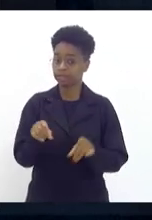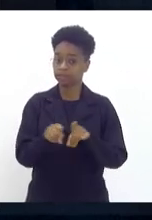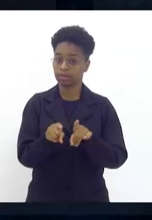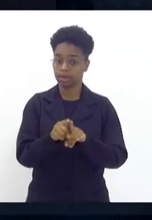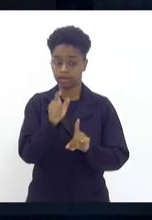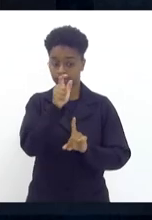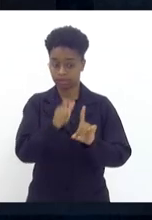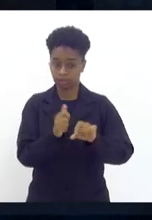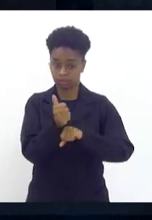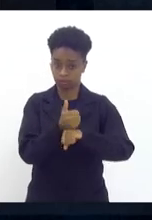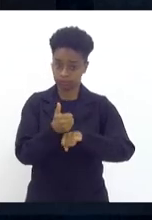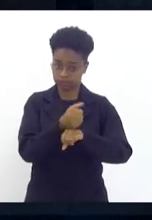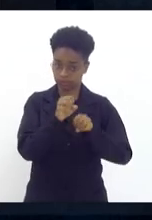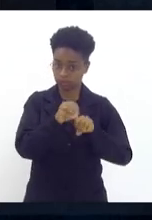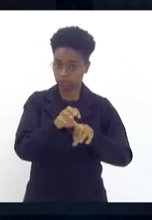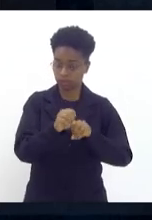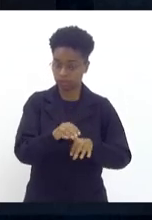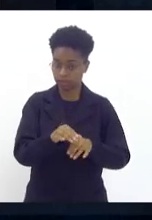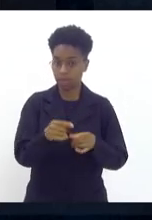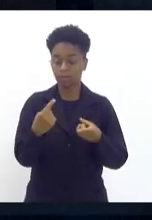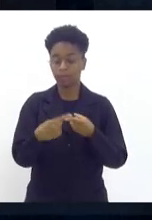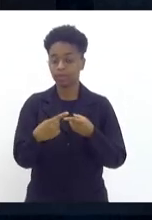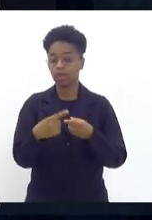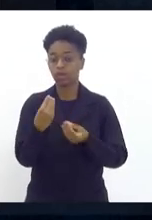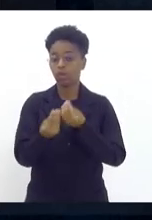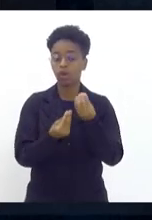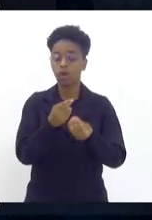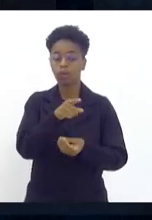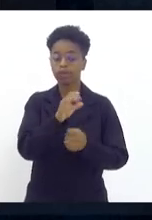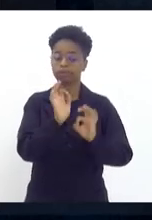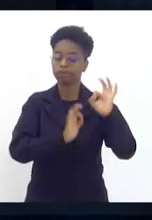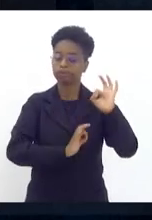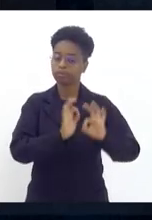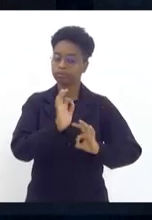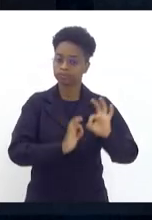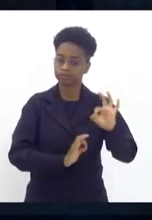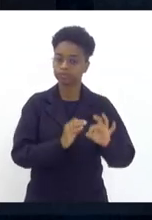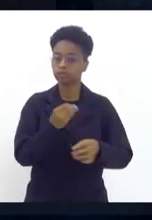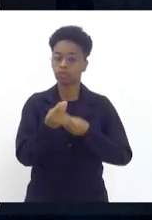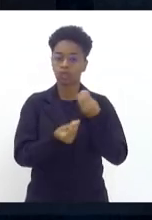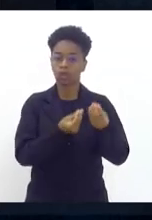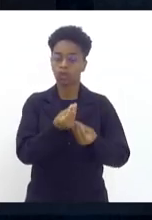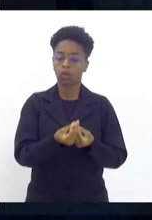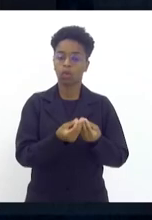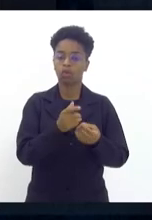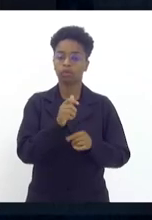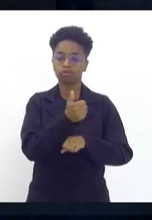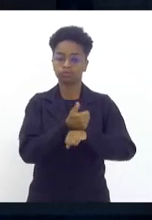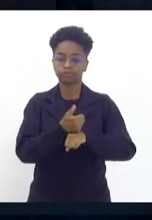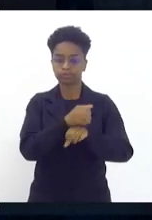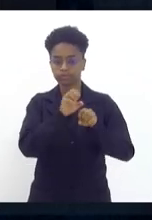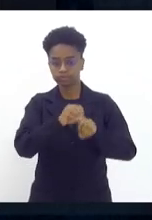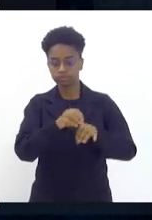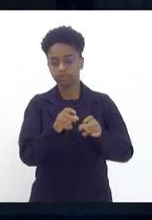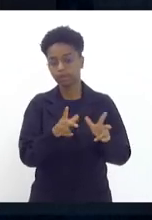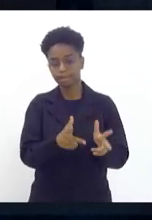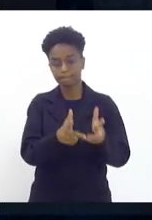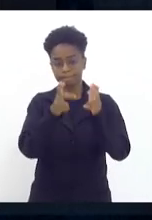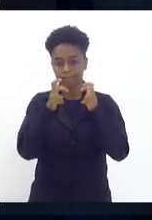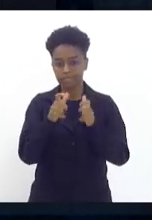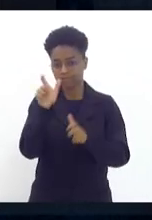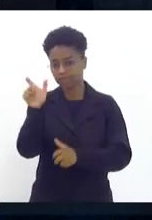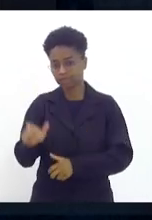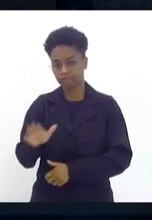esse educador? Como esse educador está preparado? Como esse educador enxerga